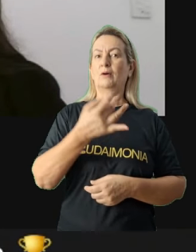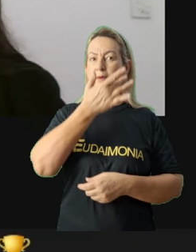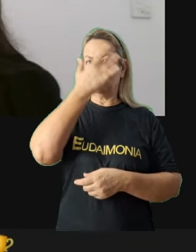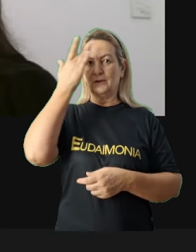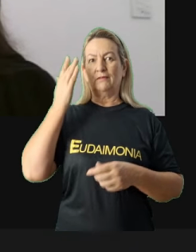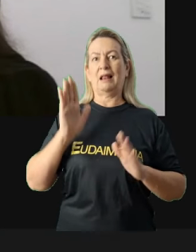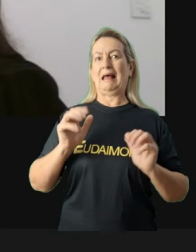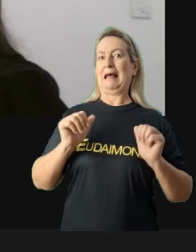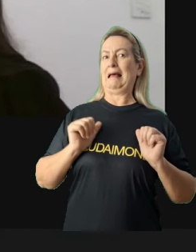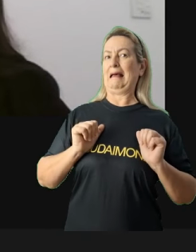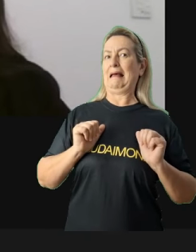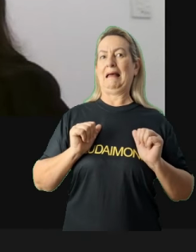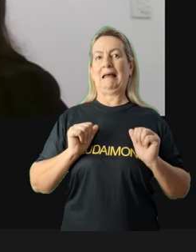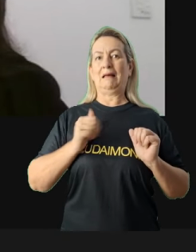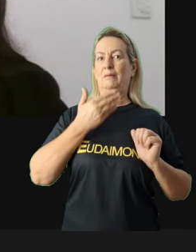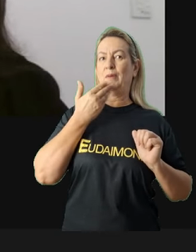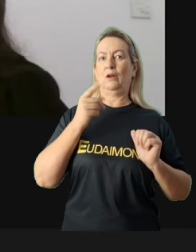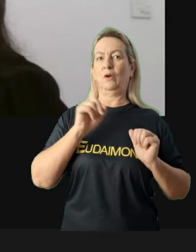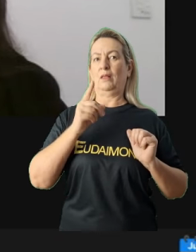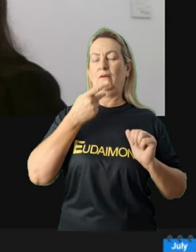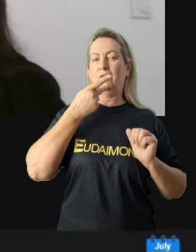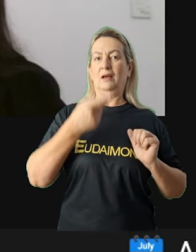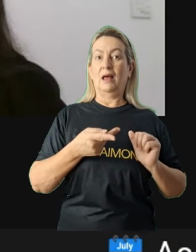nem quer falar sobre isso. Eu prefiro ficar quieto, né?